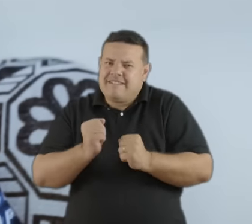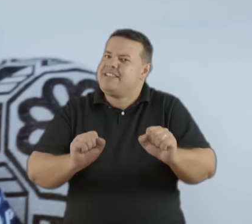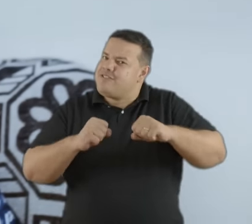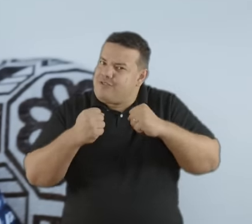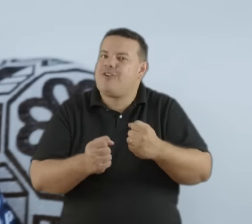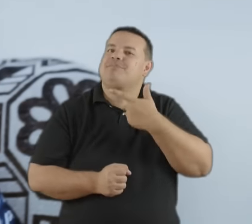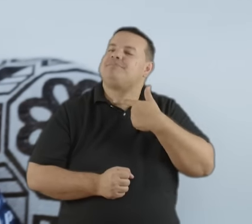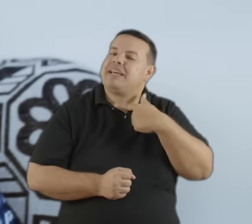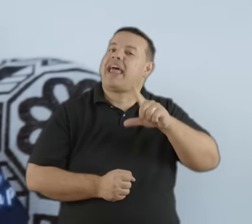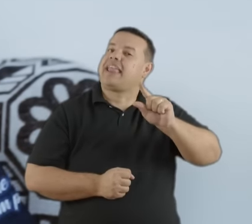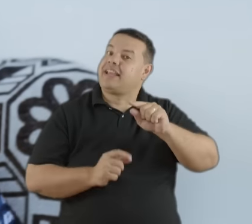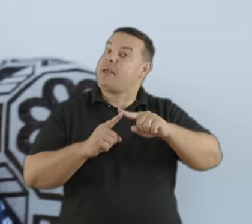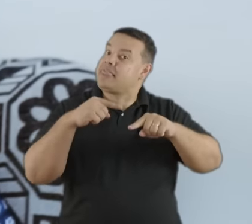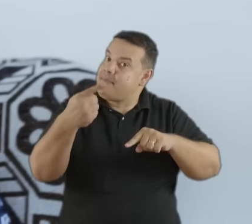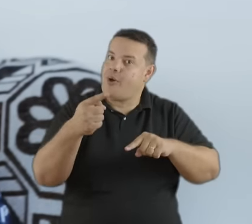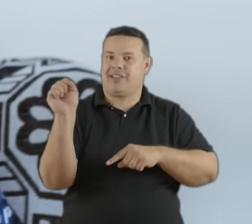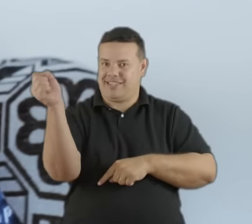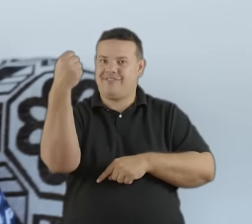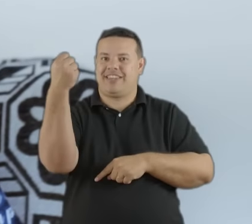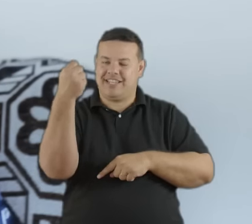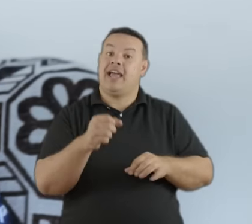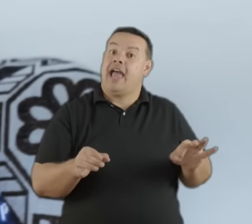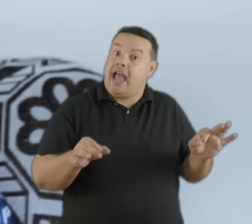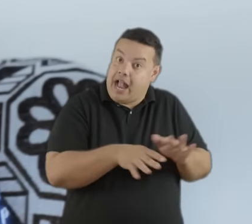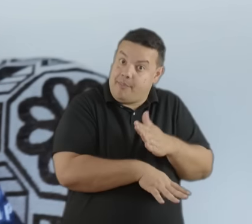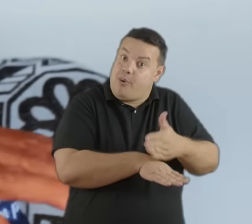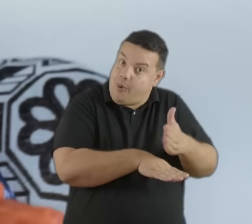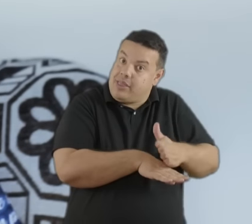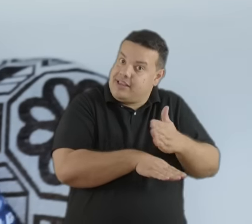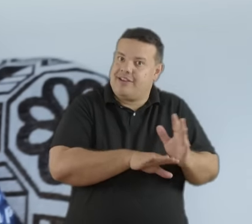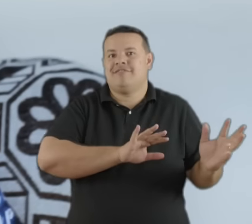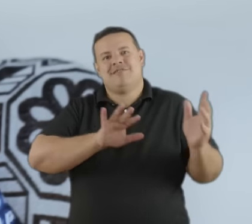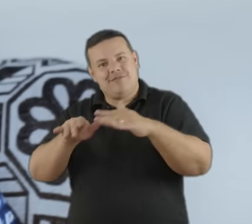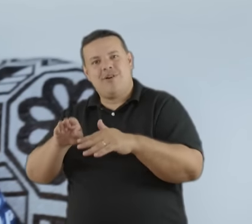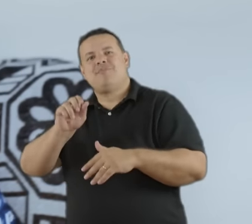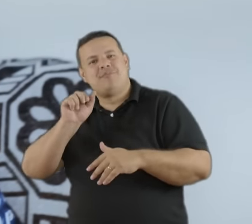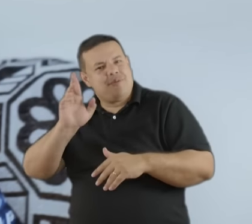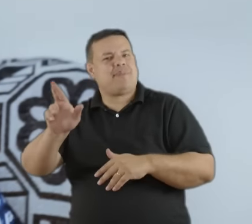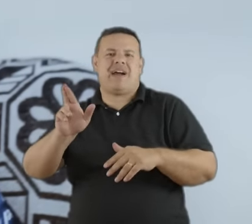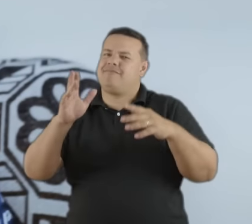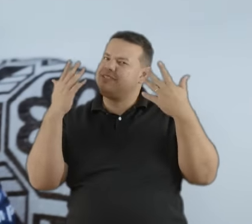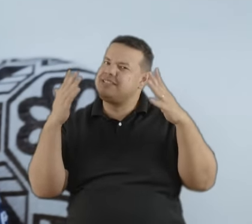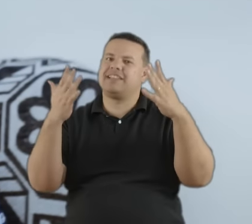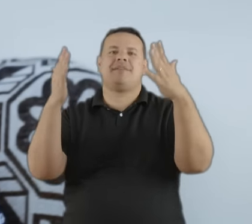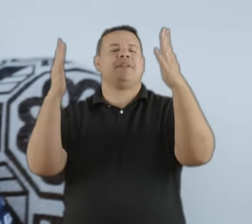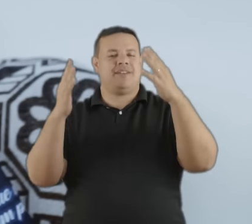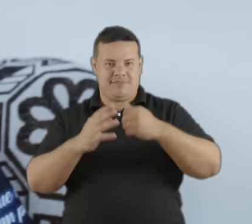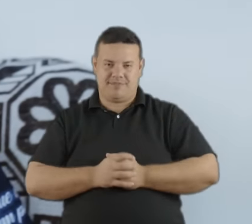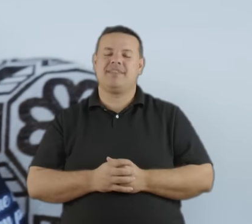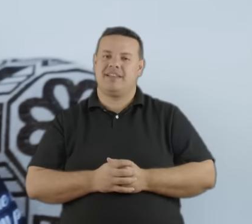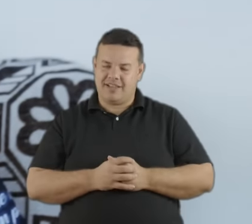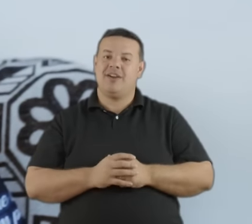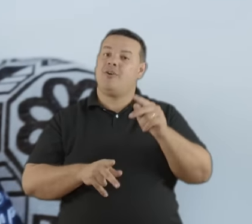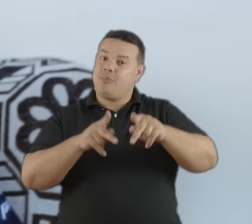para dar sede, vamos correr para dar sede. Aí terminou, nós fomos para lá e nós comemoramos lá. E o